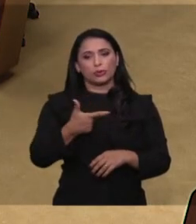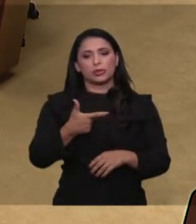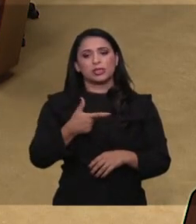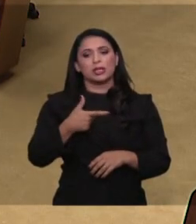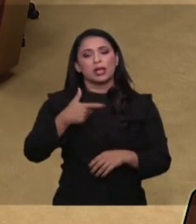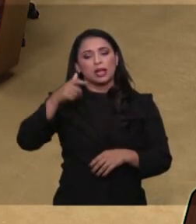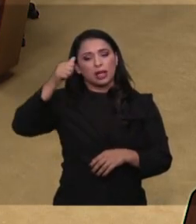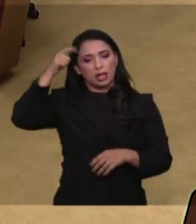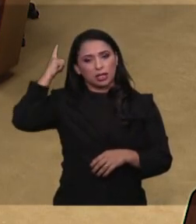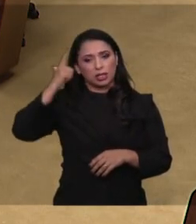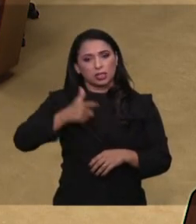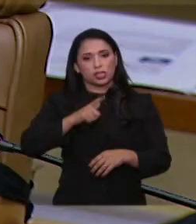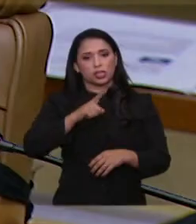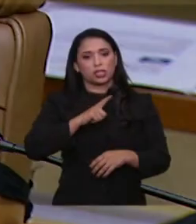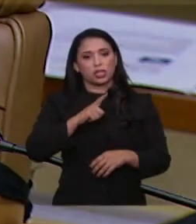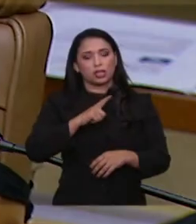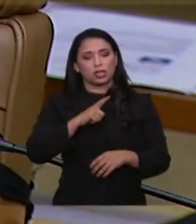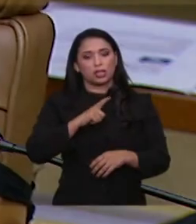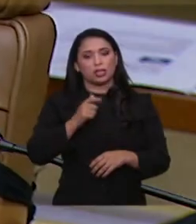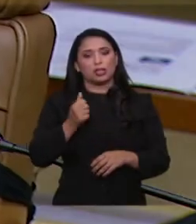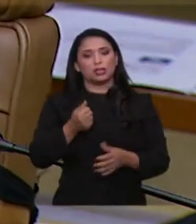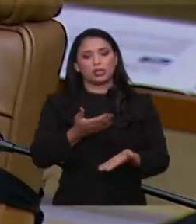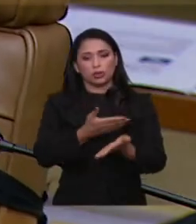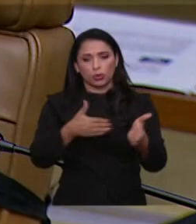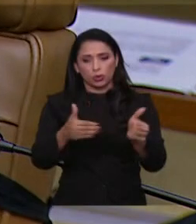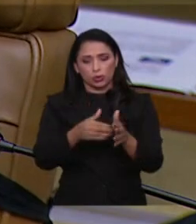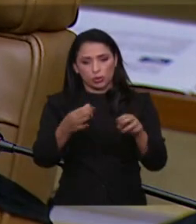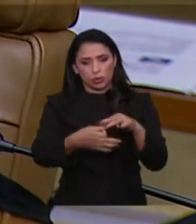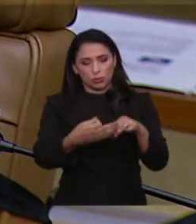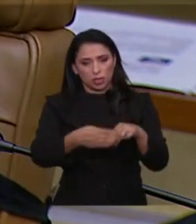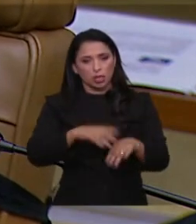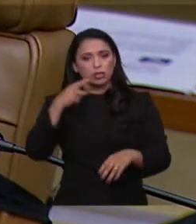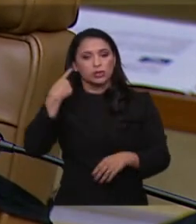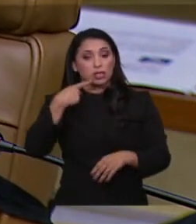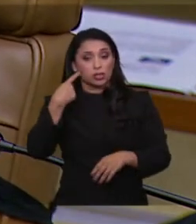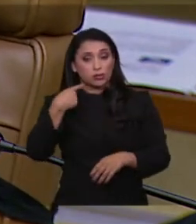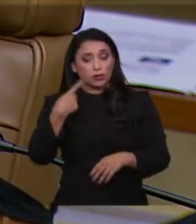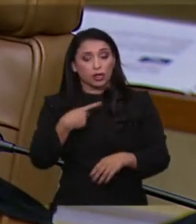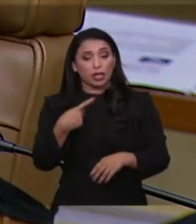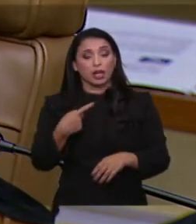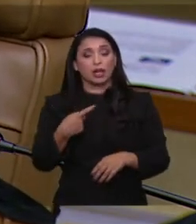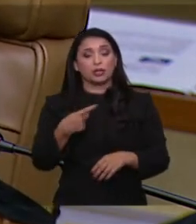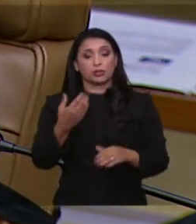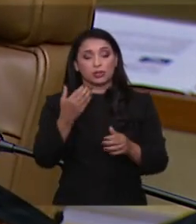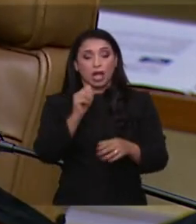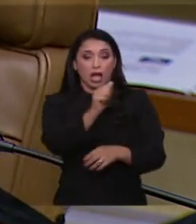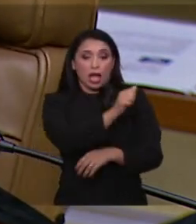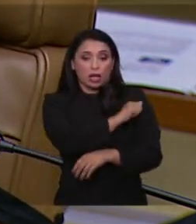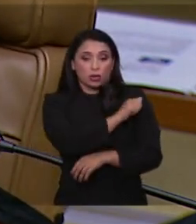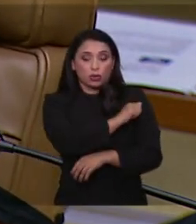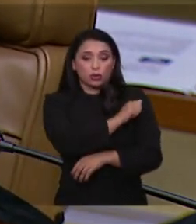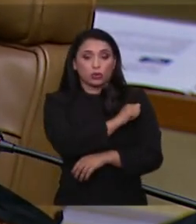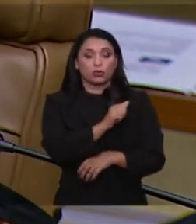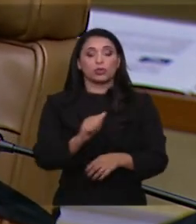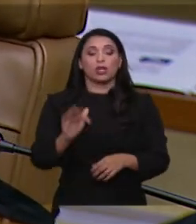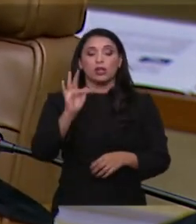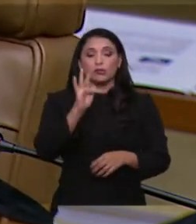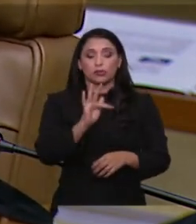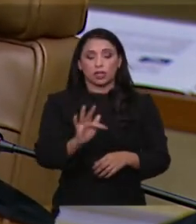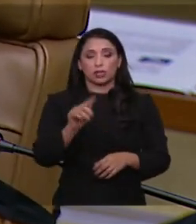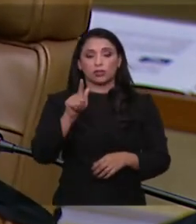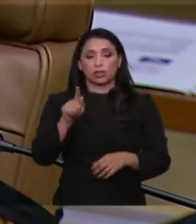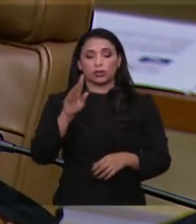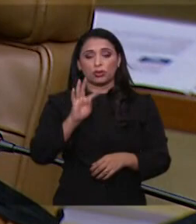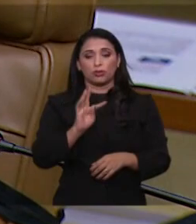vice-procuradora-geral da República, eminentes advogados e advogadas aqui presentes, estudantes, tanto da Fundação Getúlio Vargas como